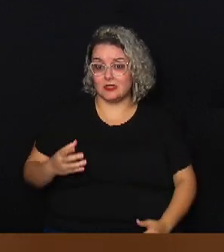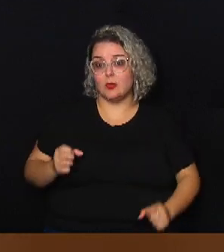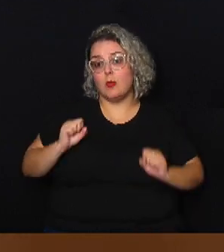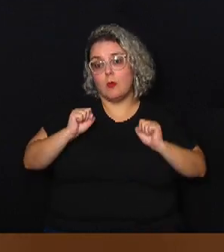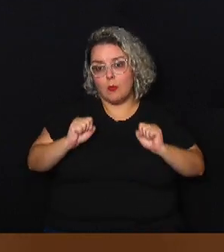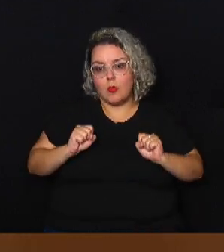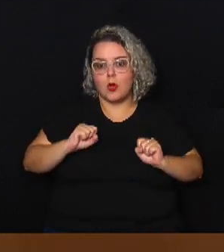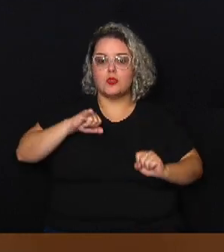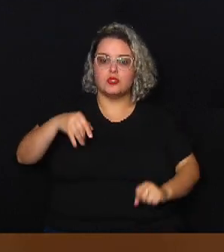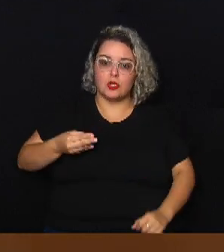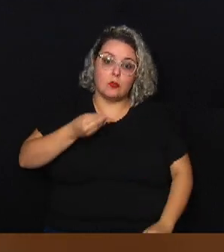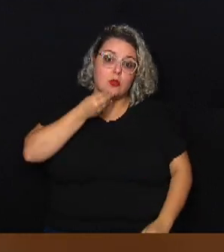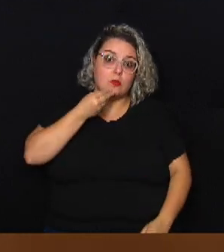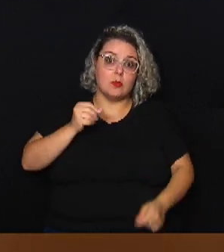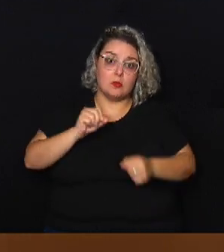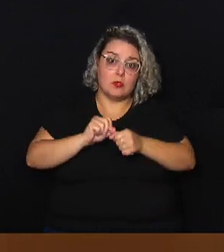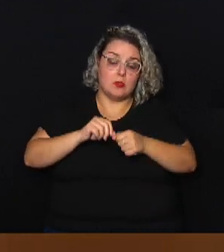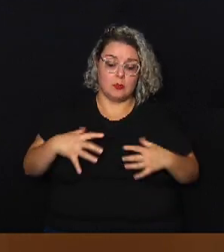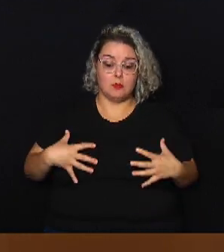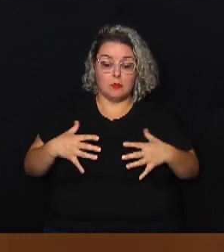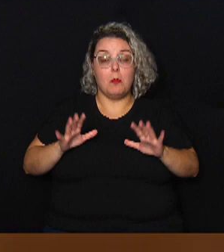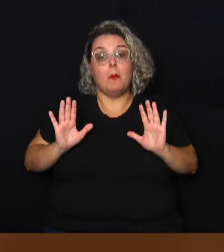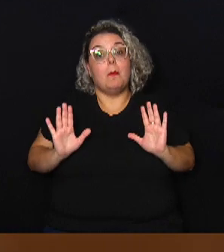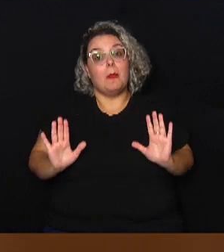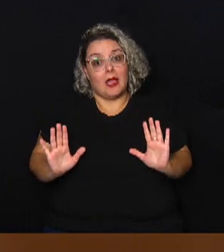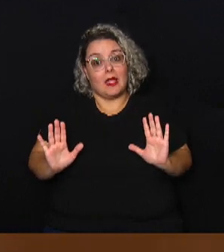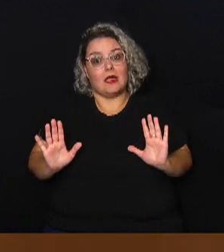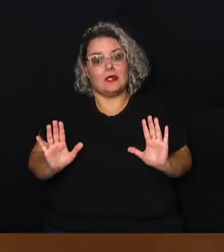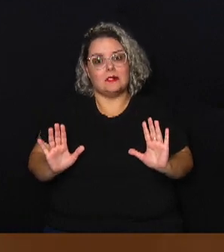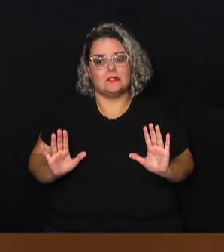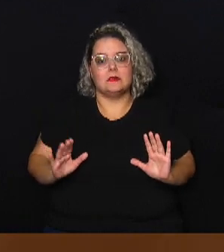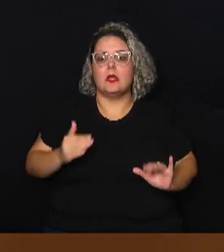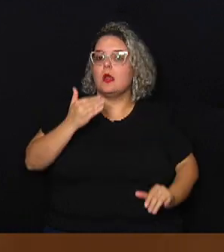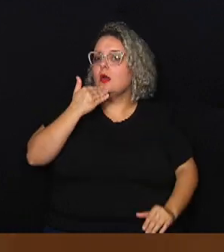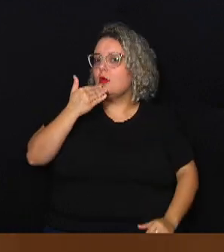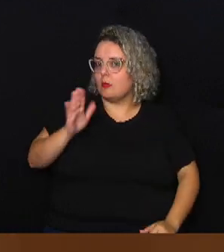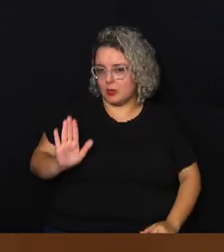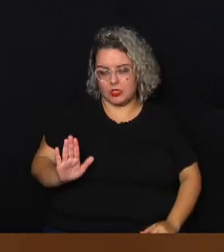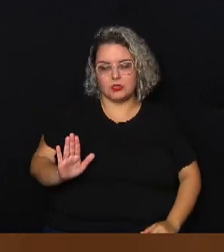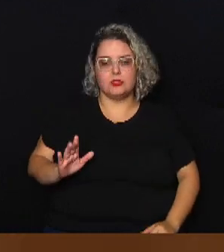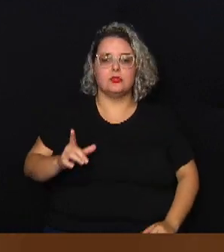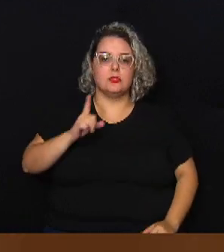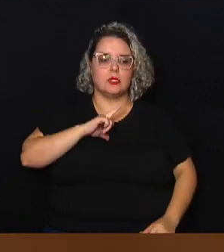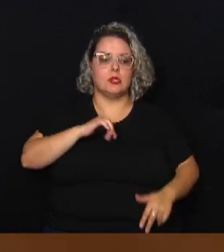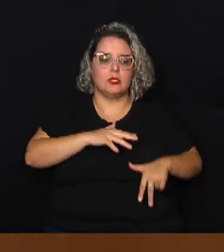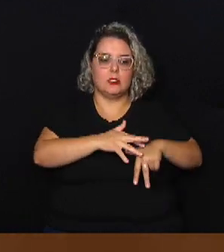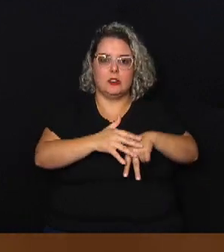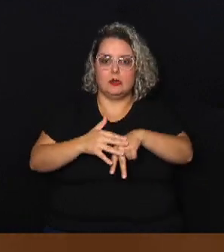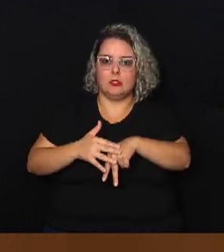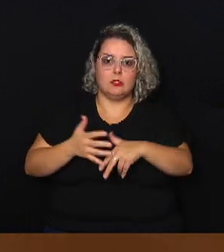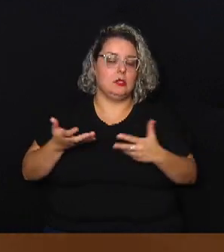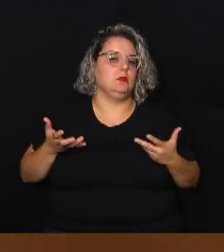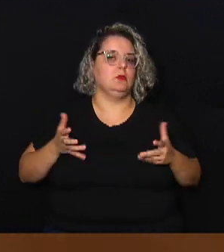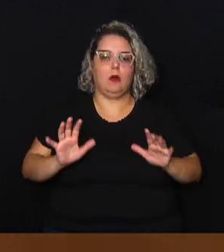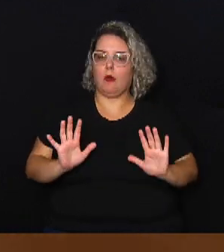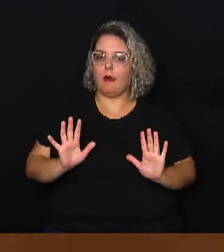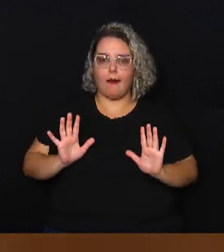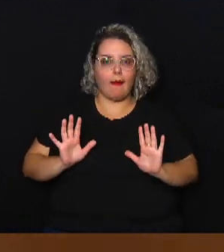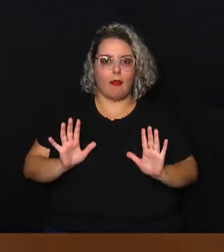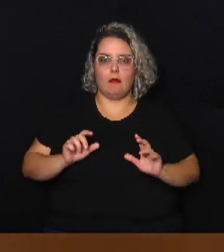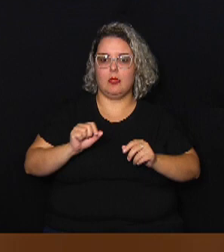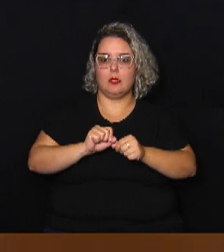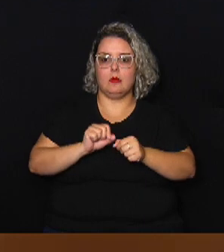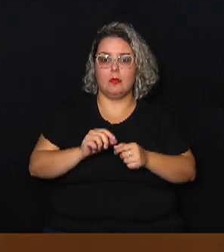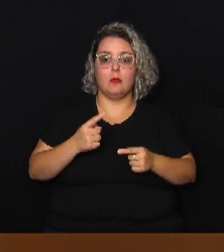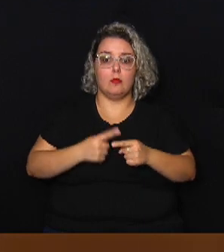o que ela tem para fazer uma mama. Mas é uma demanda que a gente tem de pacientes que não querem fazer isso porque acham